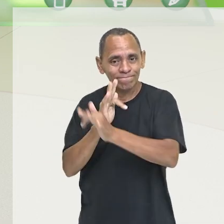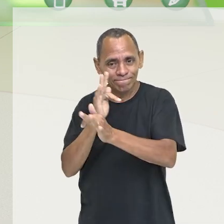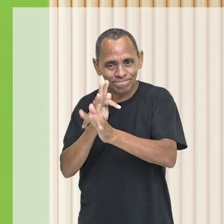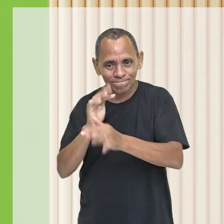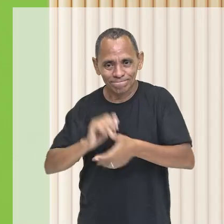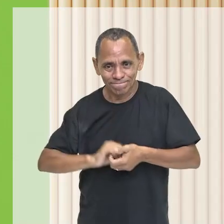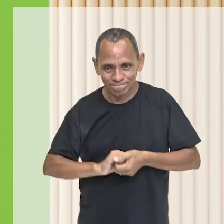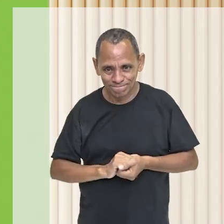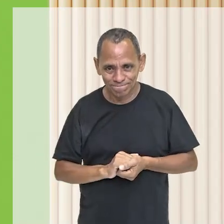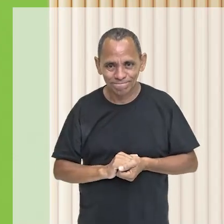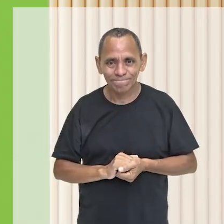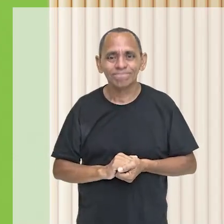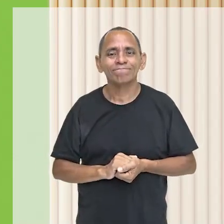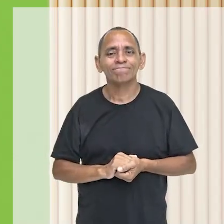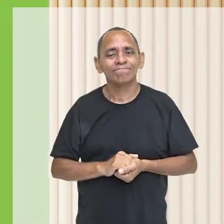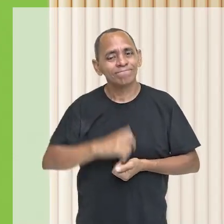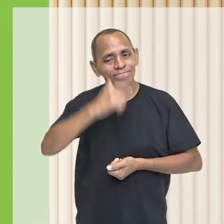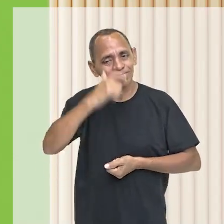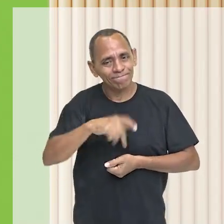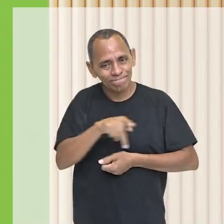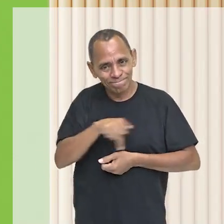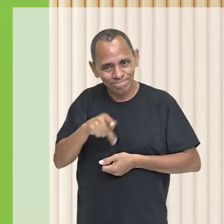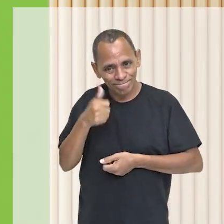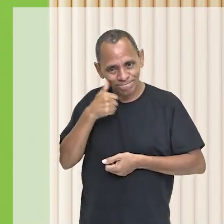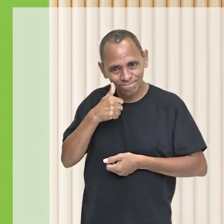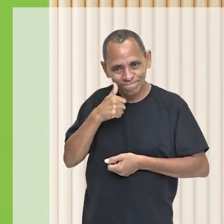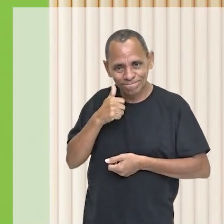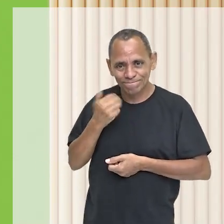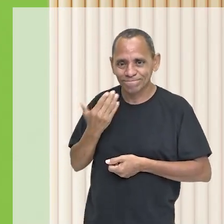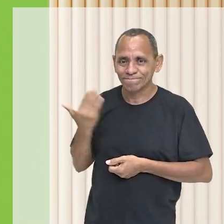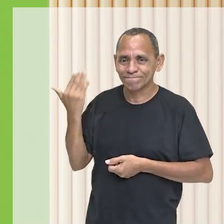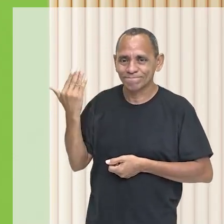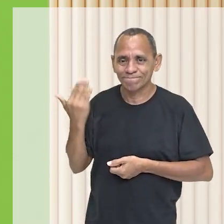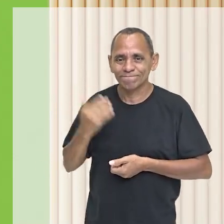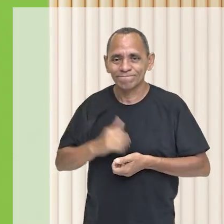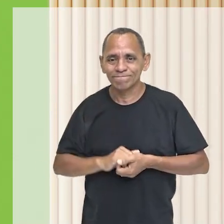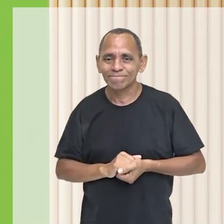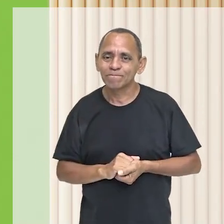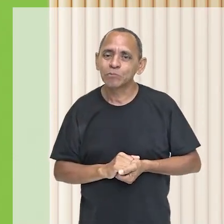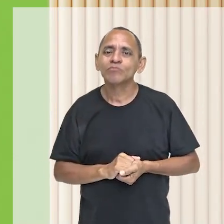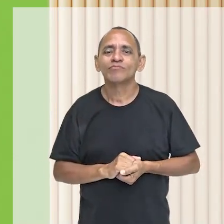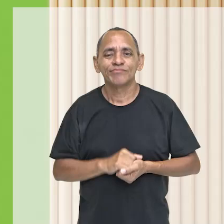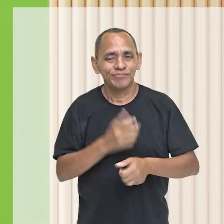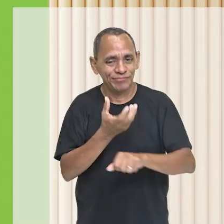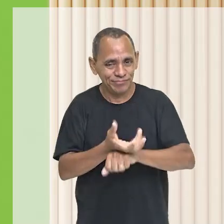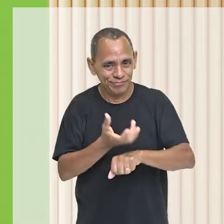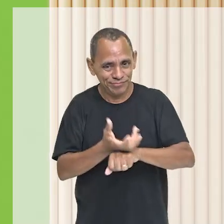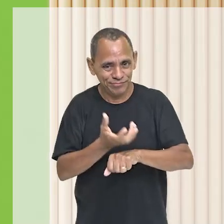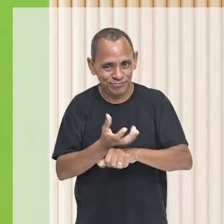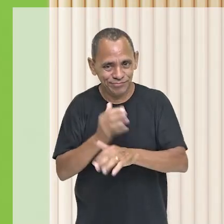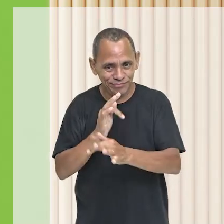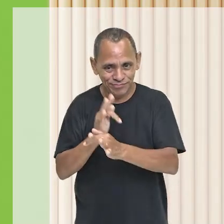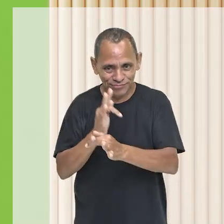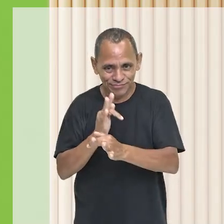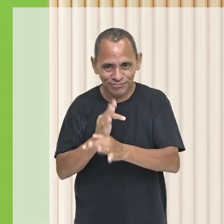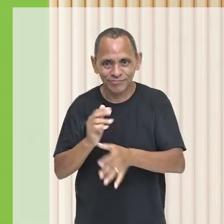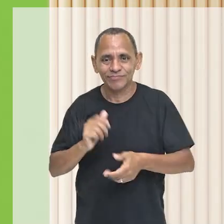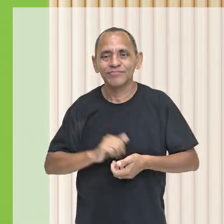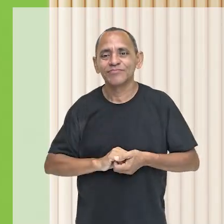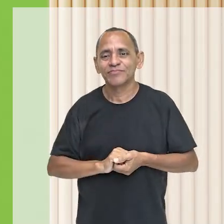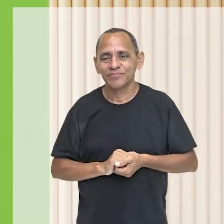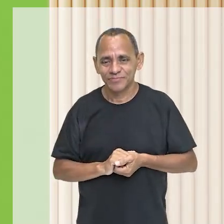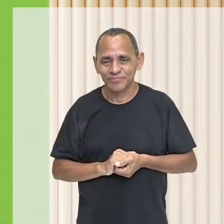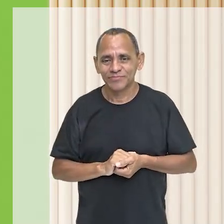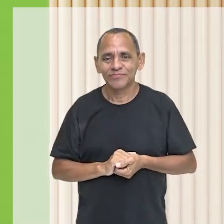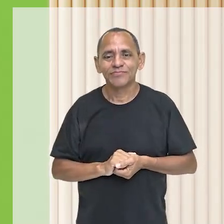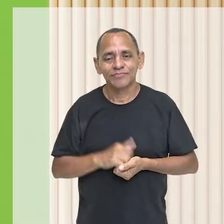física. Eu sou a professora Risolda Farias, do componente curricular de Física,